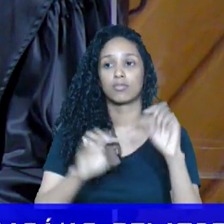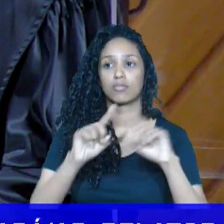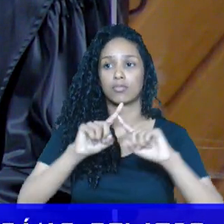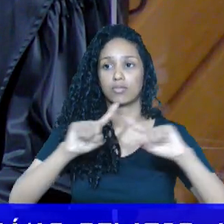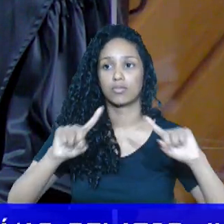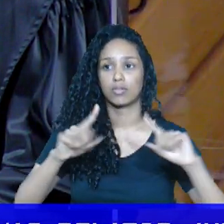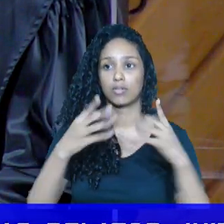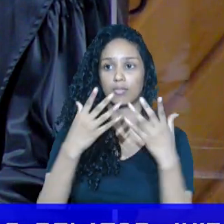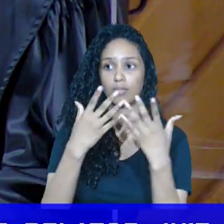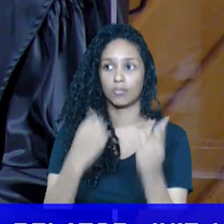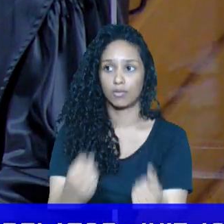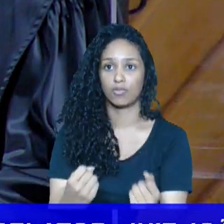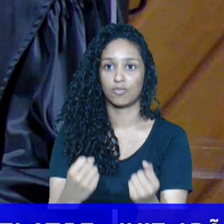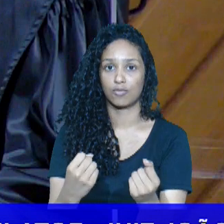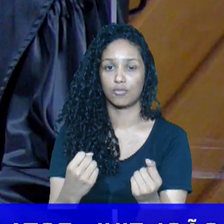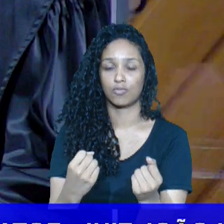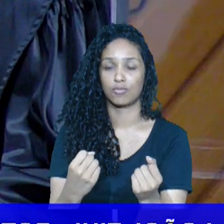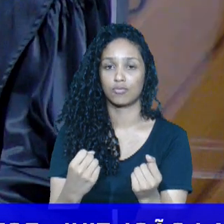contas de...